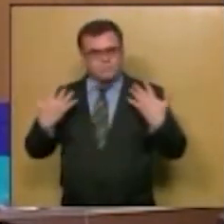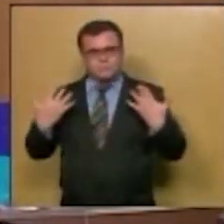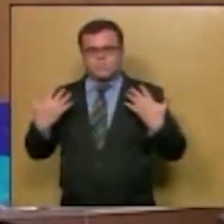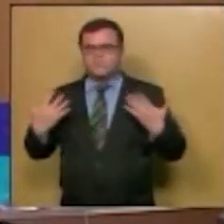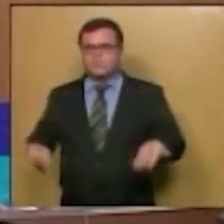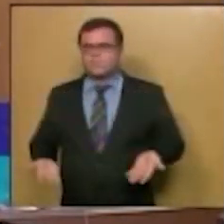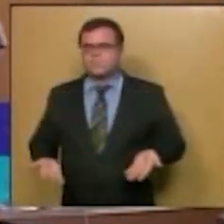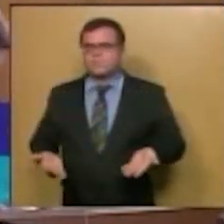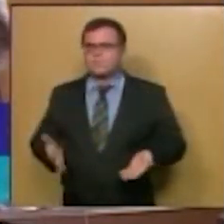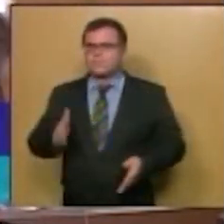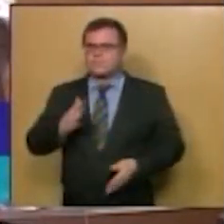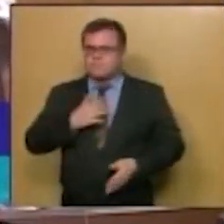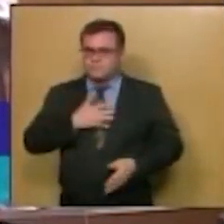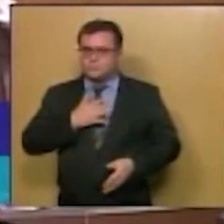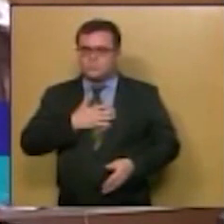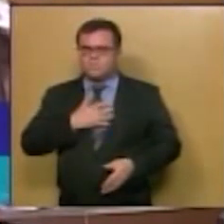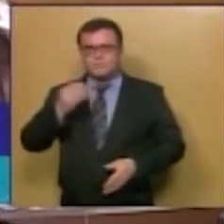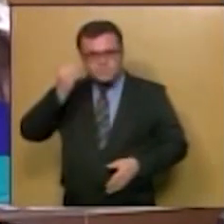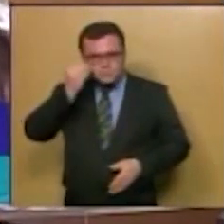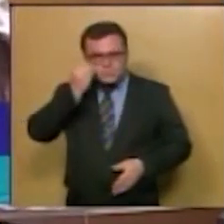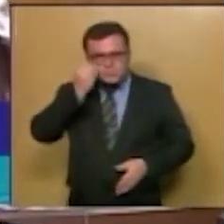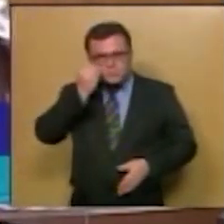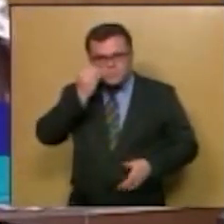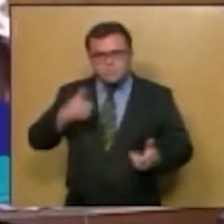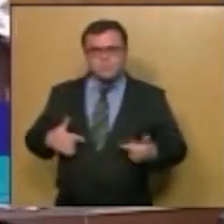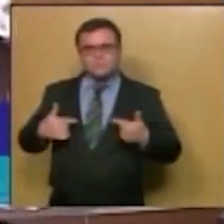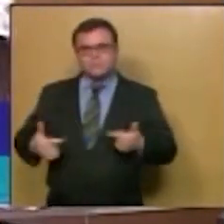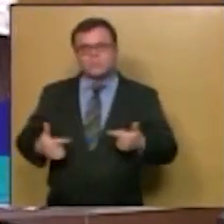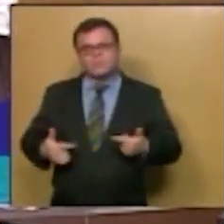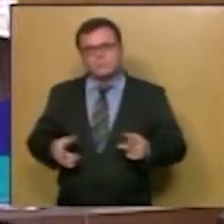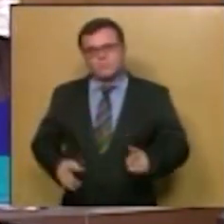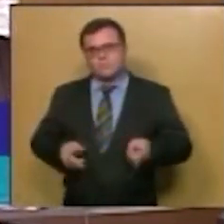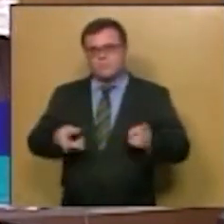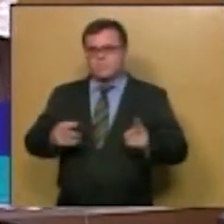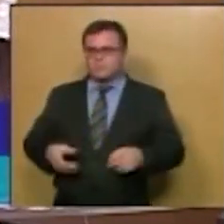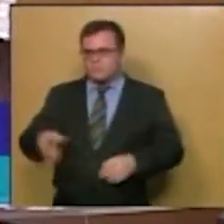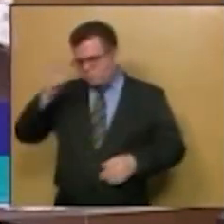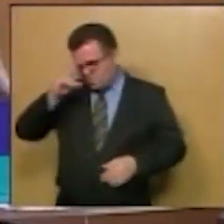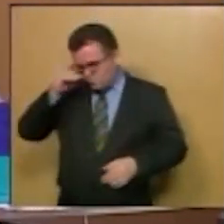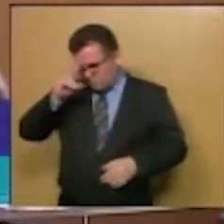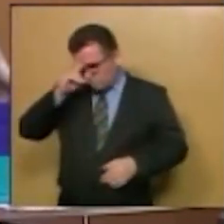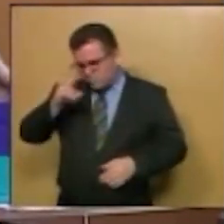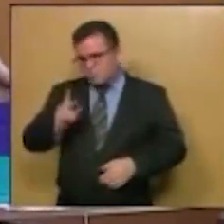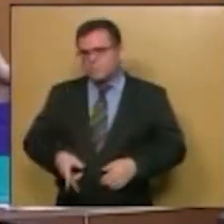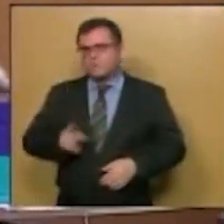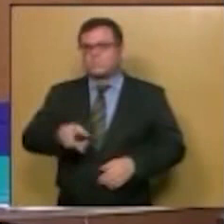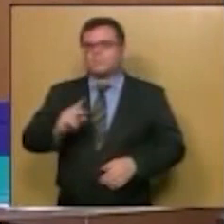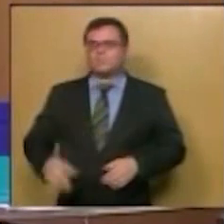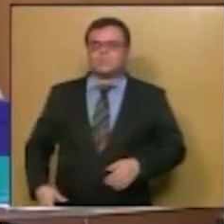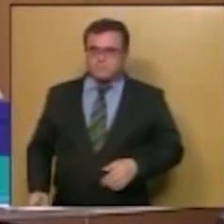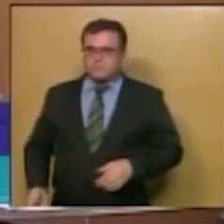meus abraço de mira do amanhã lembrai da